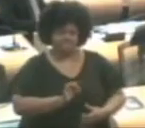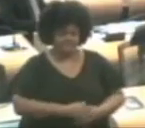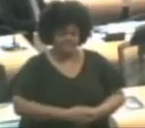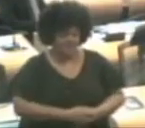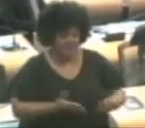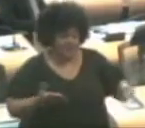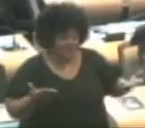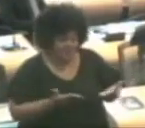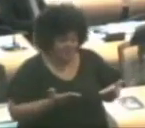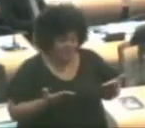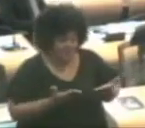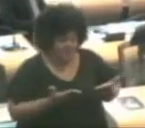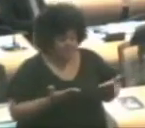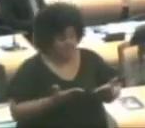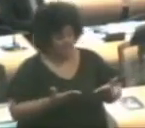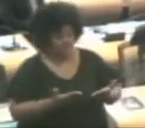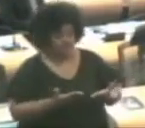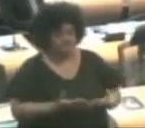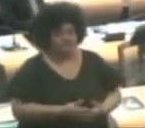E hoje,